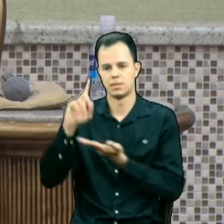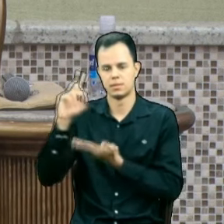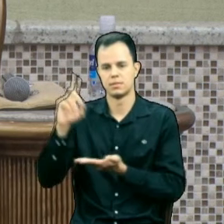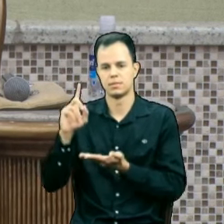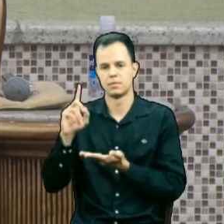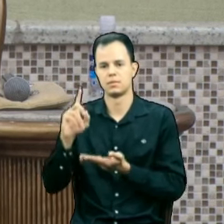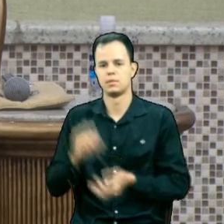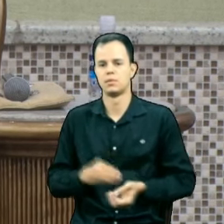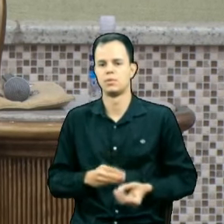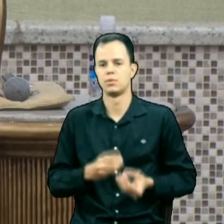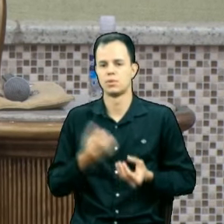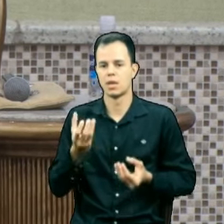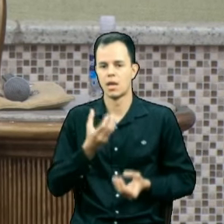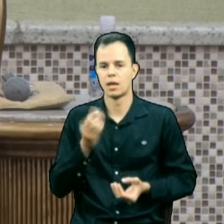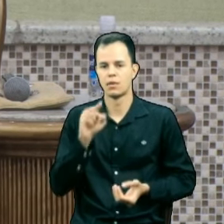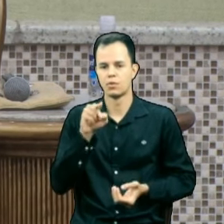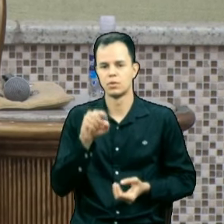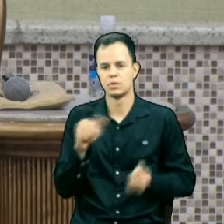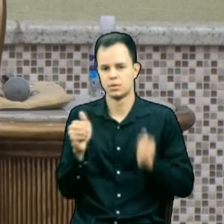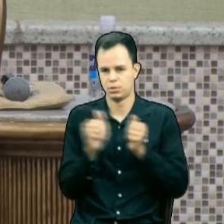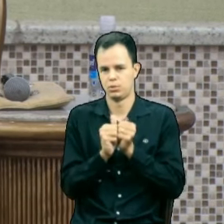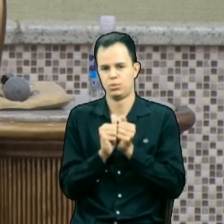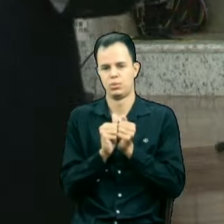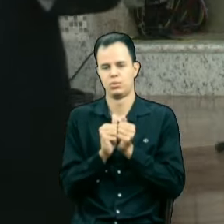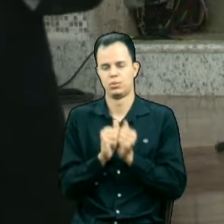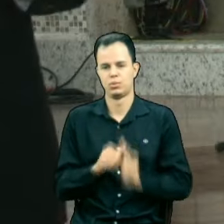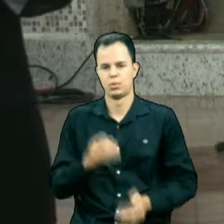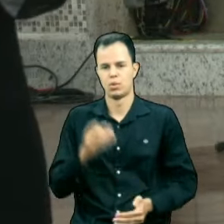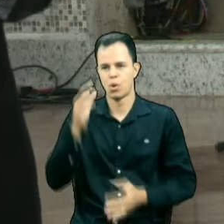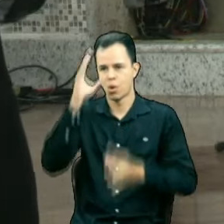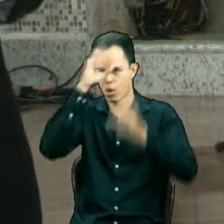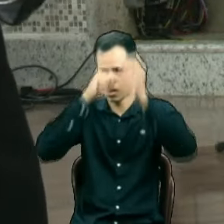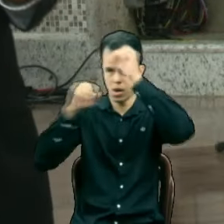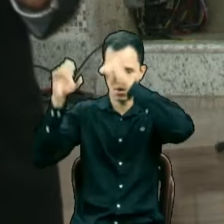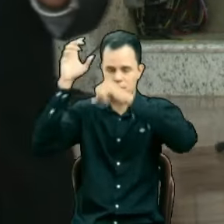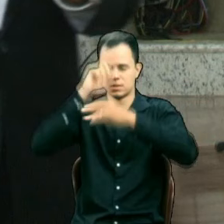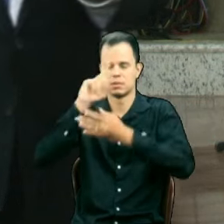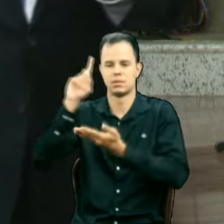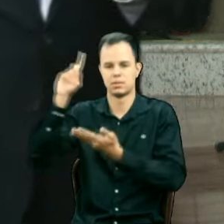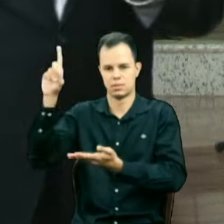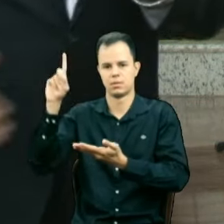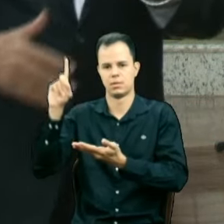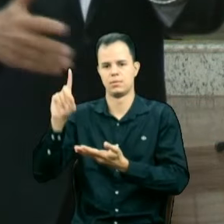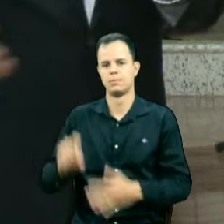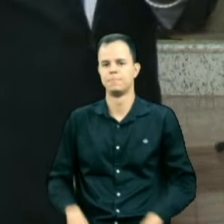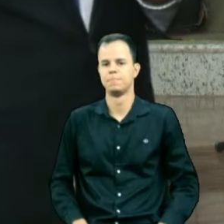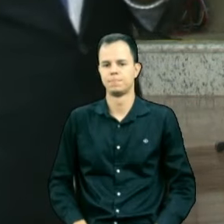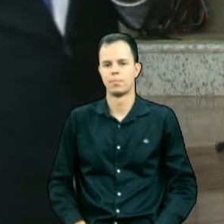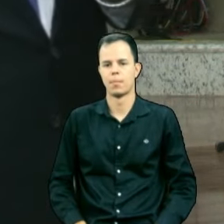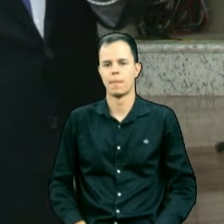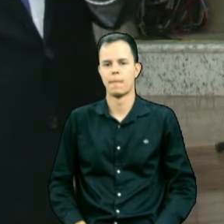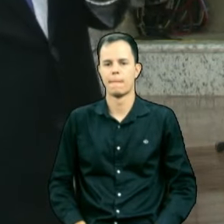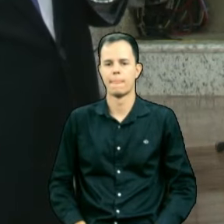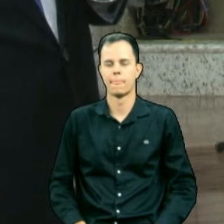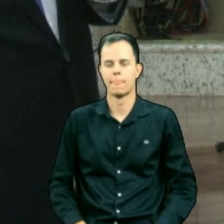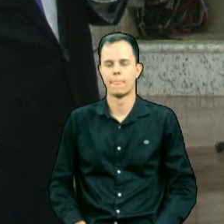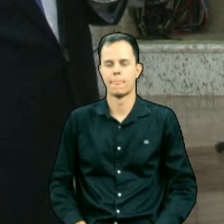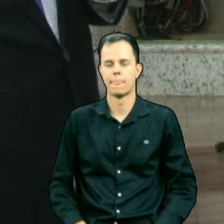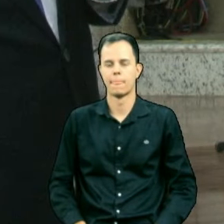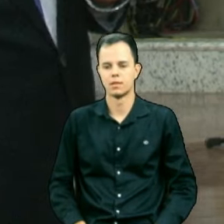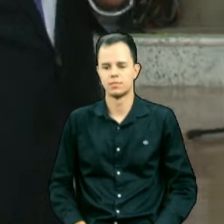E aí e isso é é apenas uma ilustração é uma alegoria né sei lá que figura de